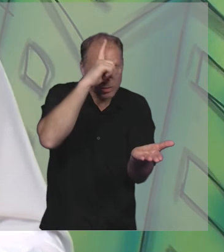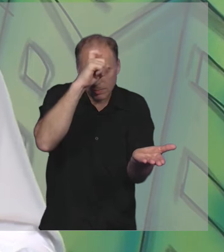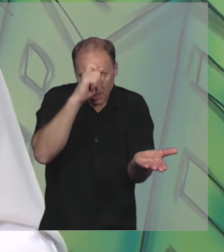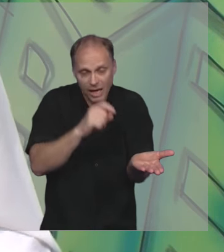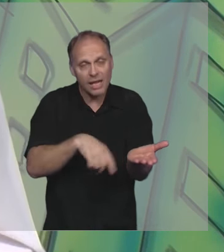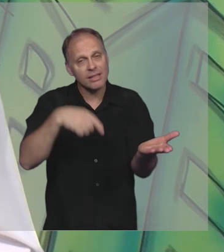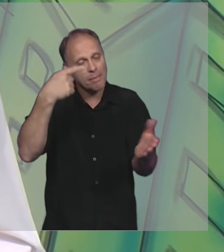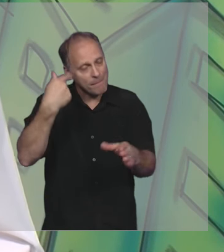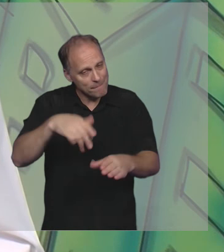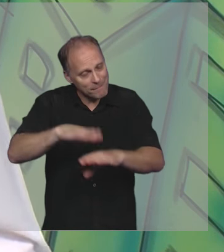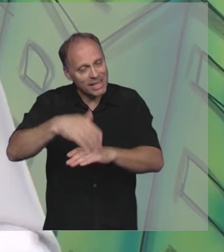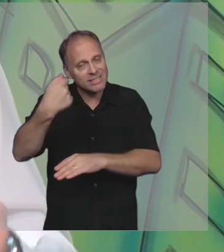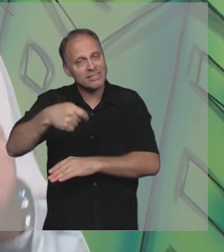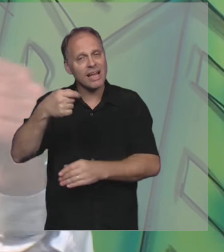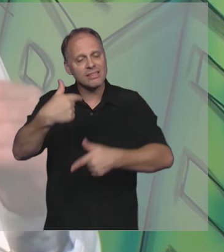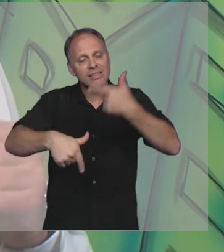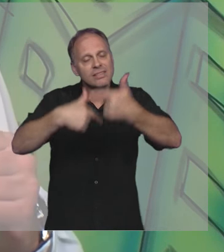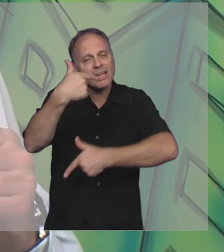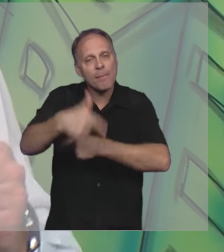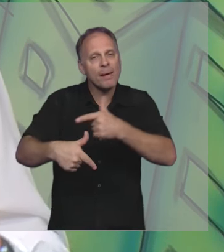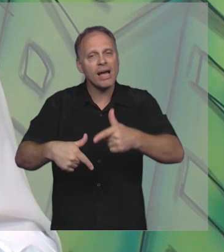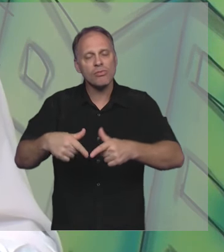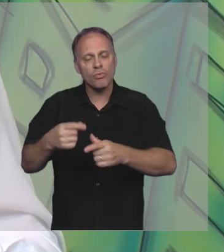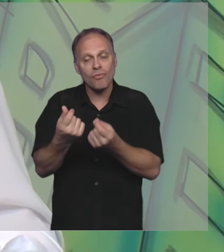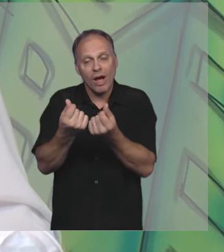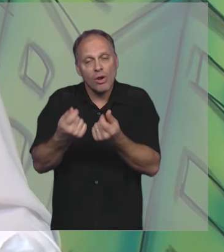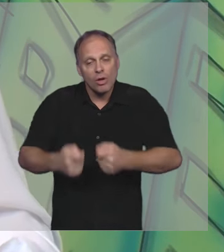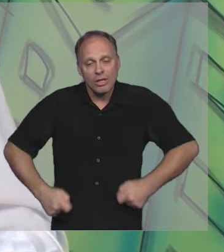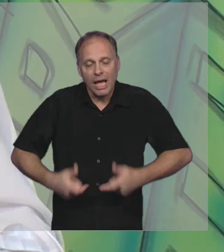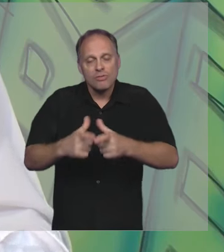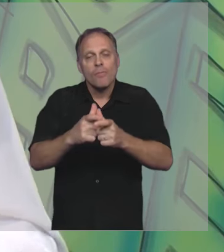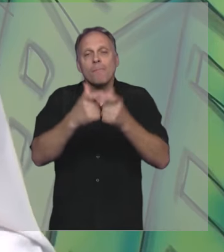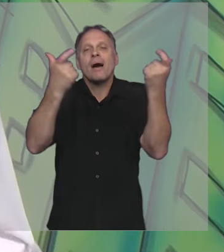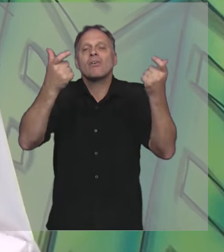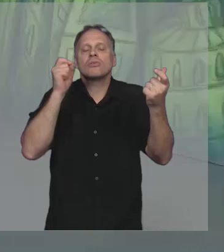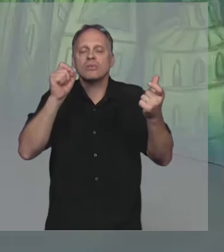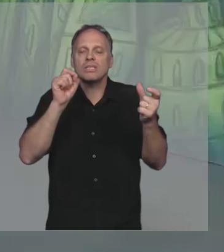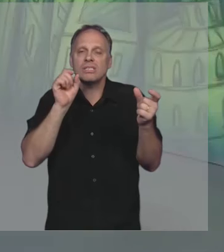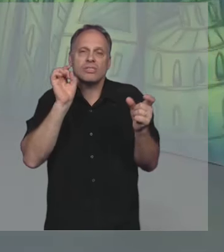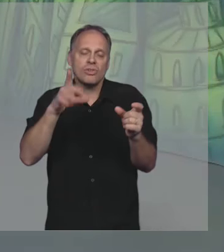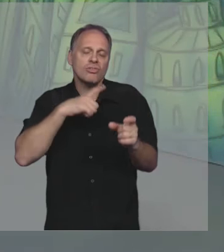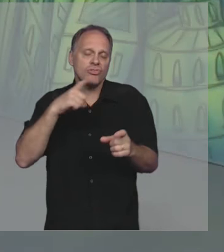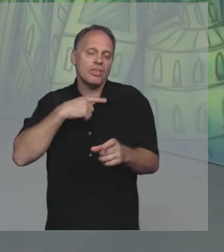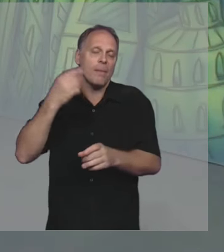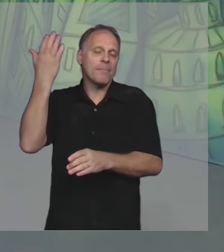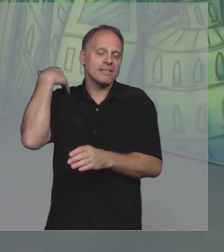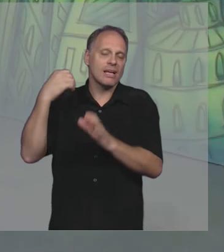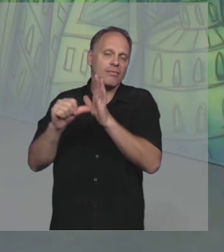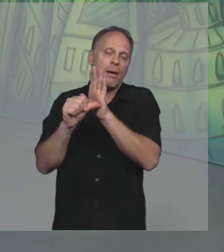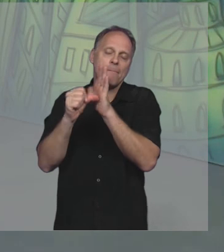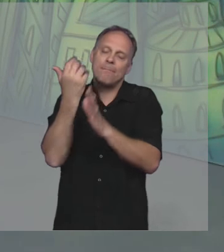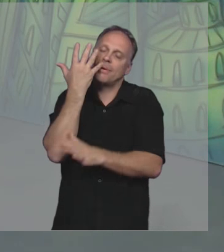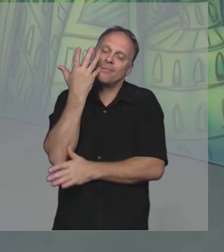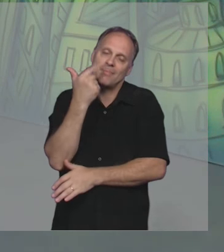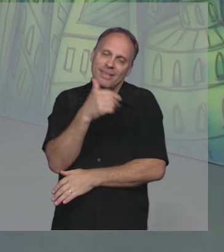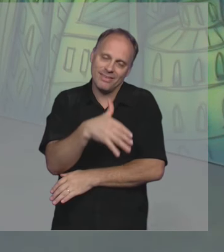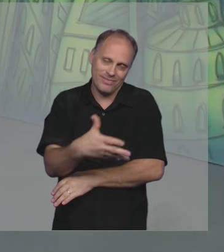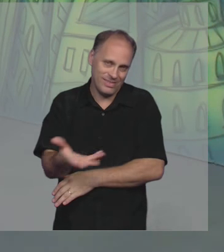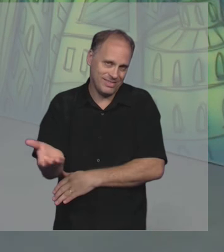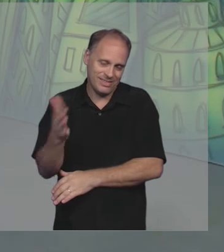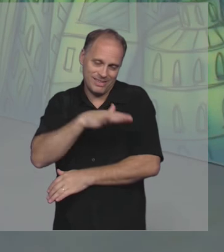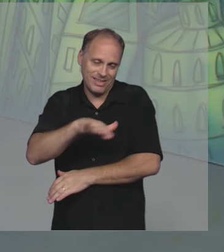mais necessidade de serviços com um custeio maior do que simplesmente o que a gente tinha com a primeira infância.